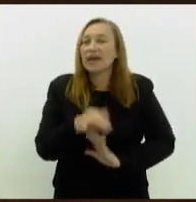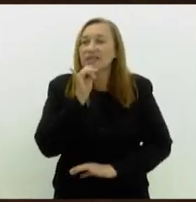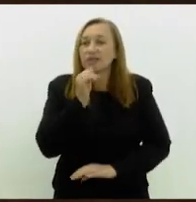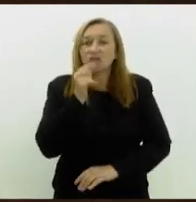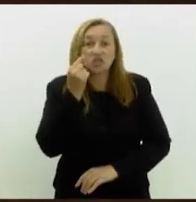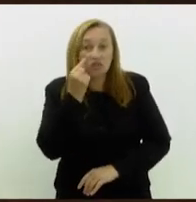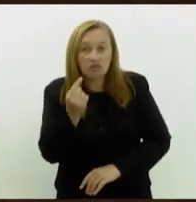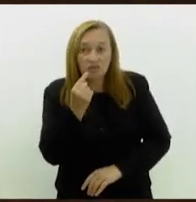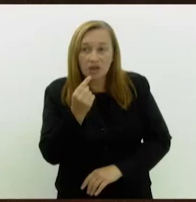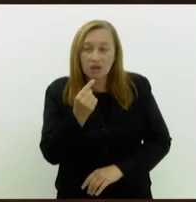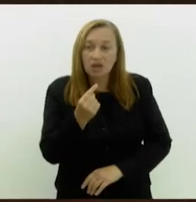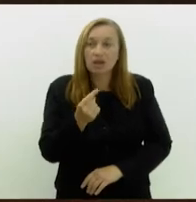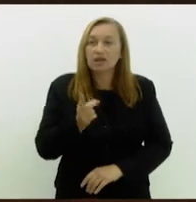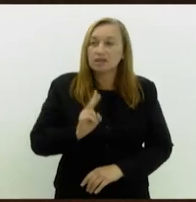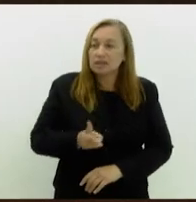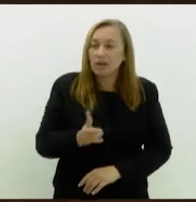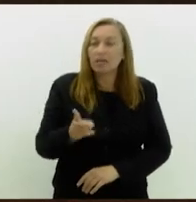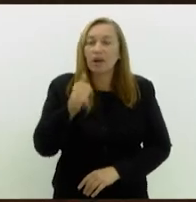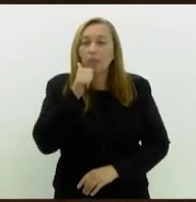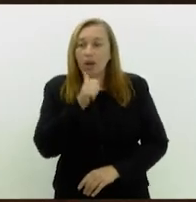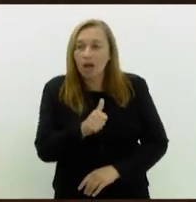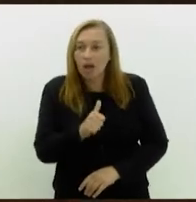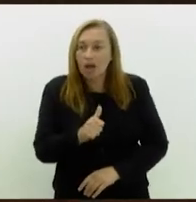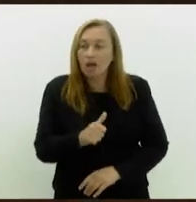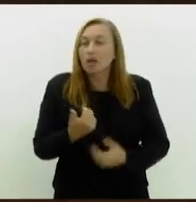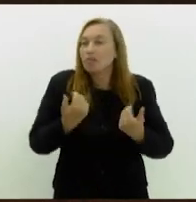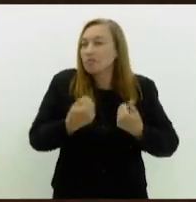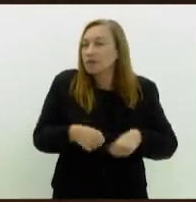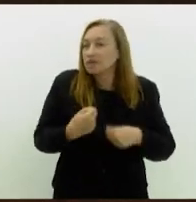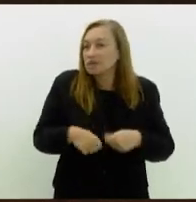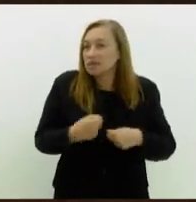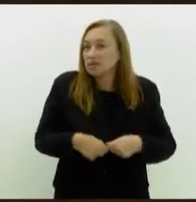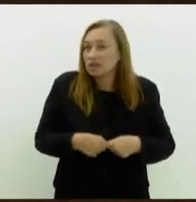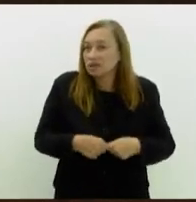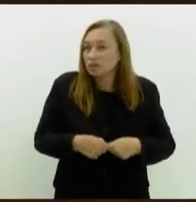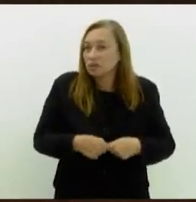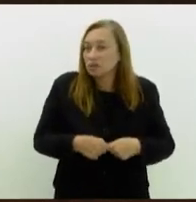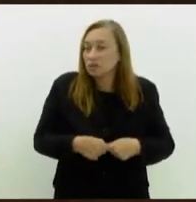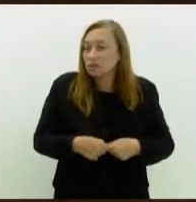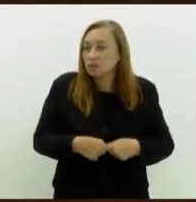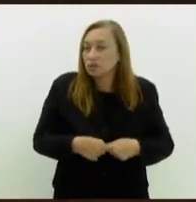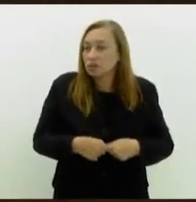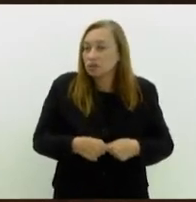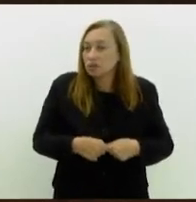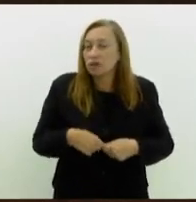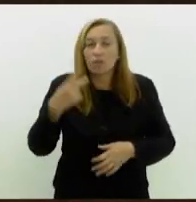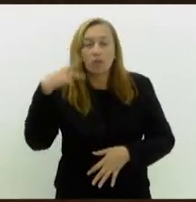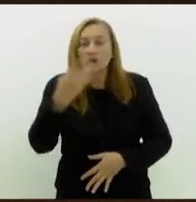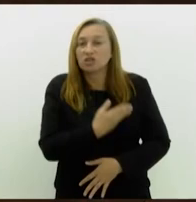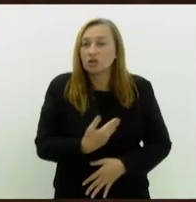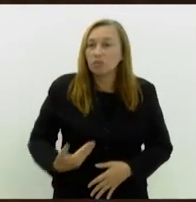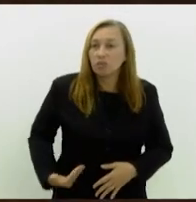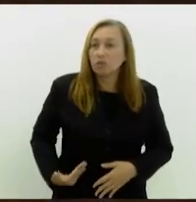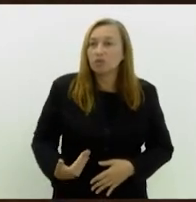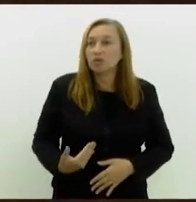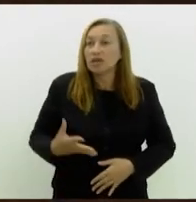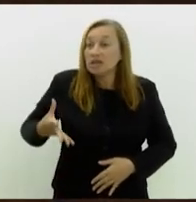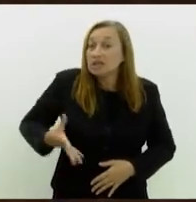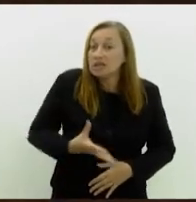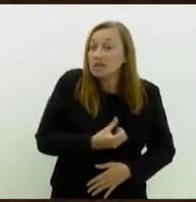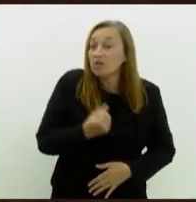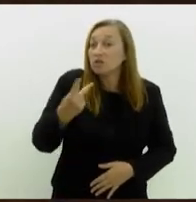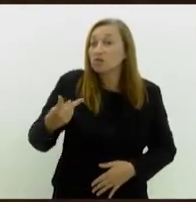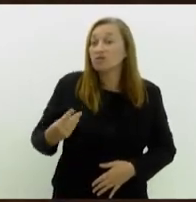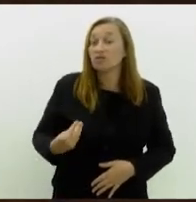vê o tempo inteiro essas mulheres precisando de eh políticas que resguardem a